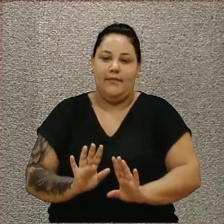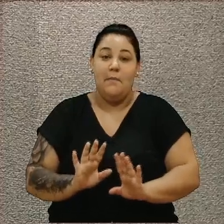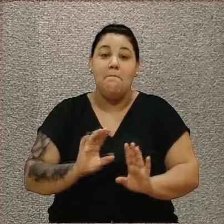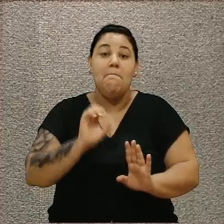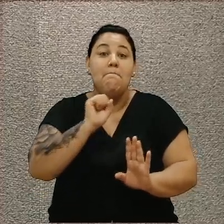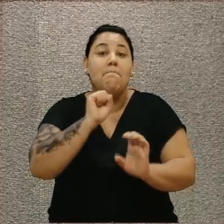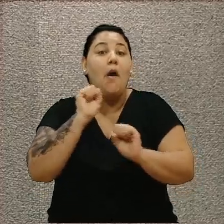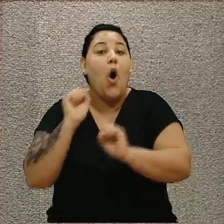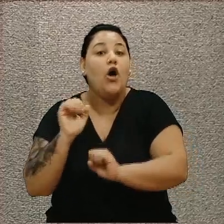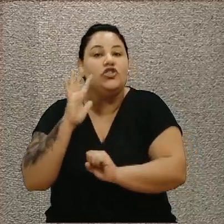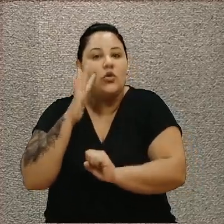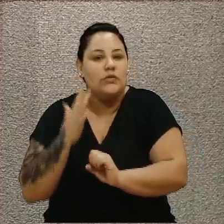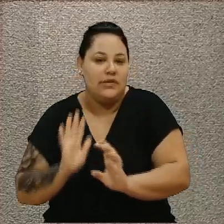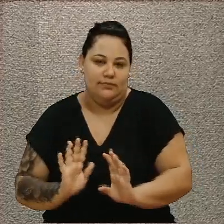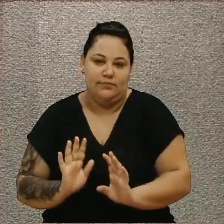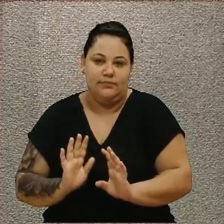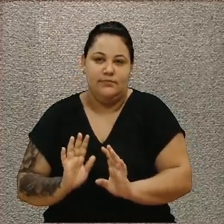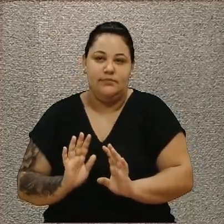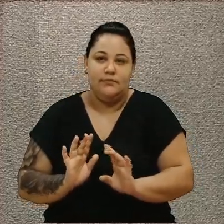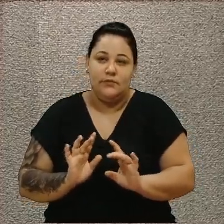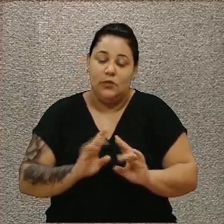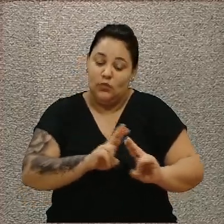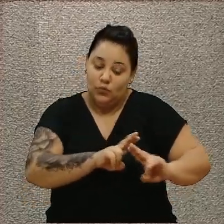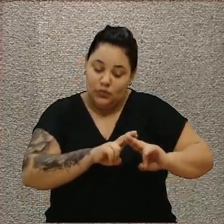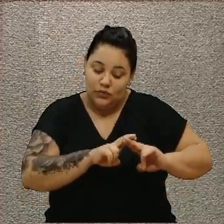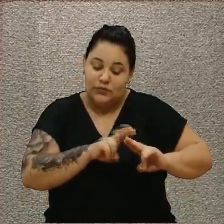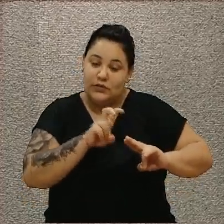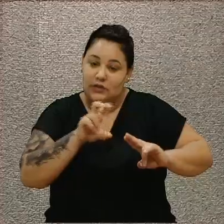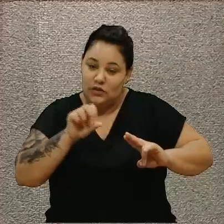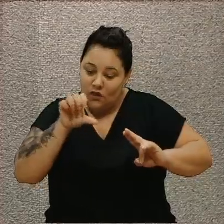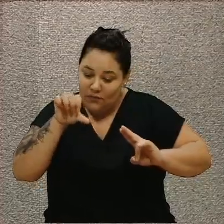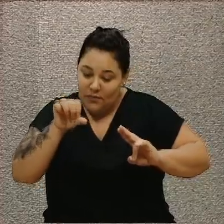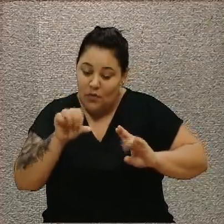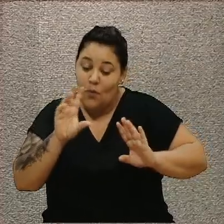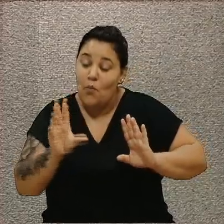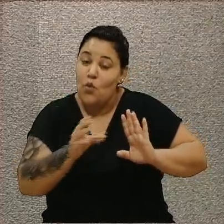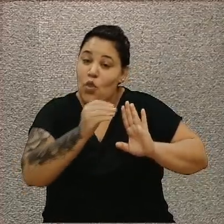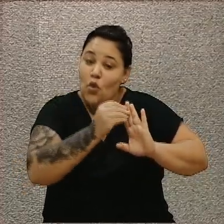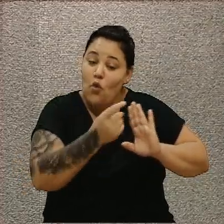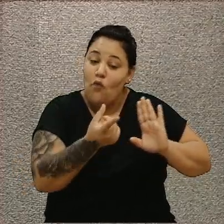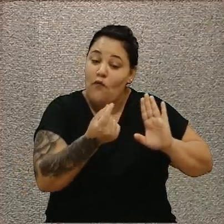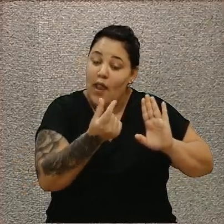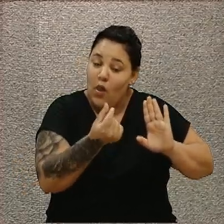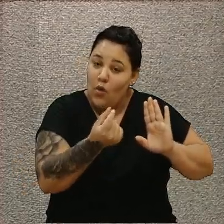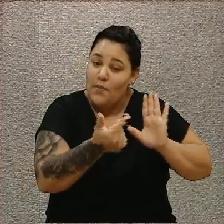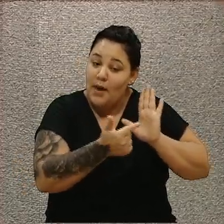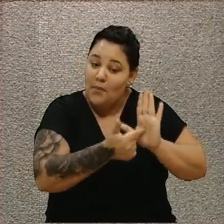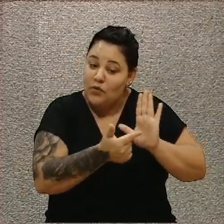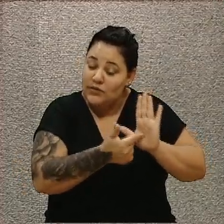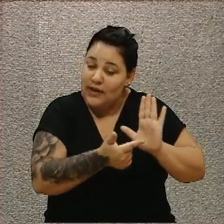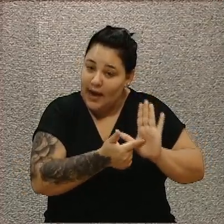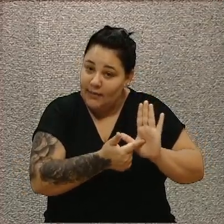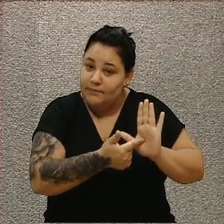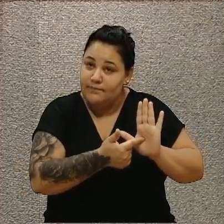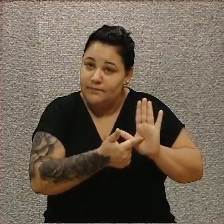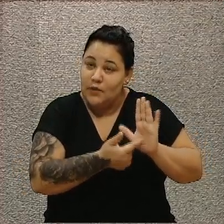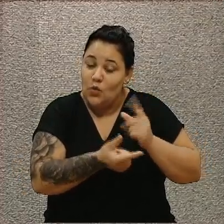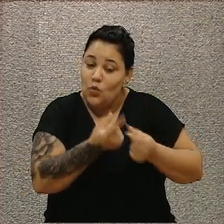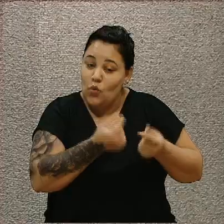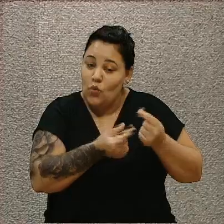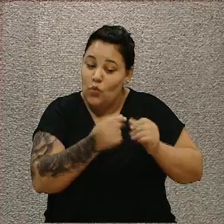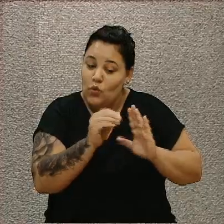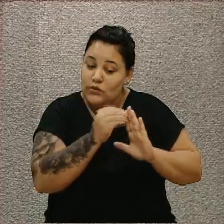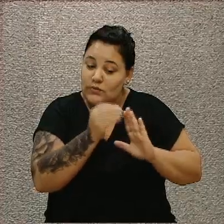nesse sentido, é que eu faço esse reparo, então, com os 500, não é 500, é 509, o orçamento é